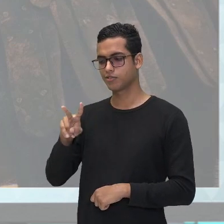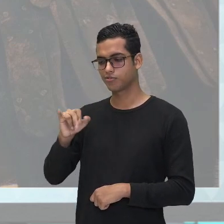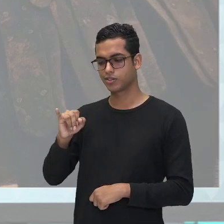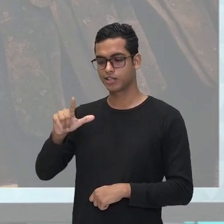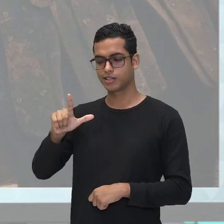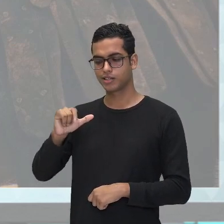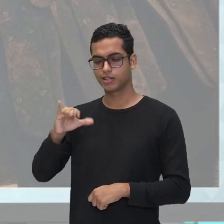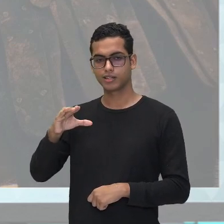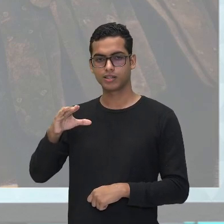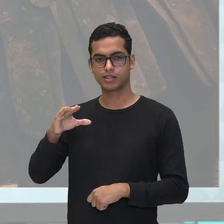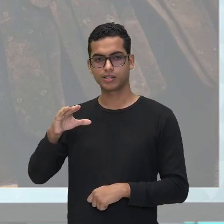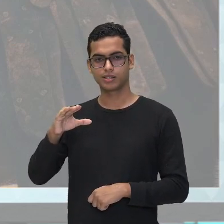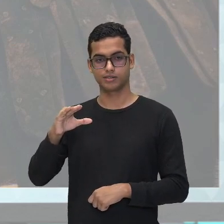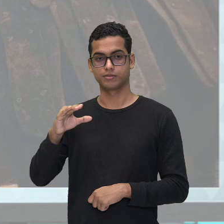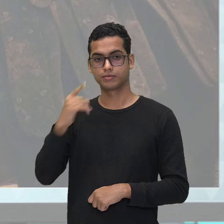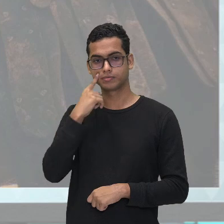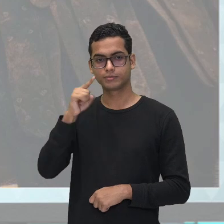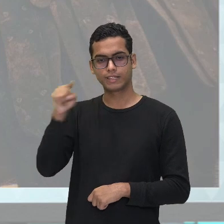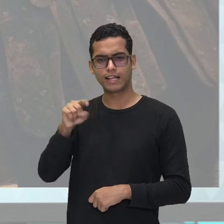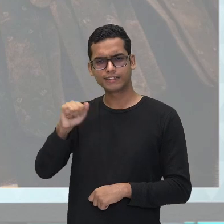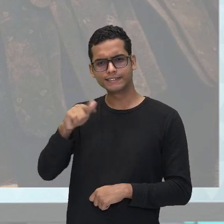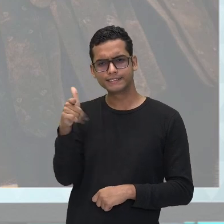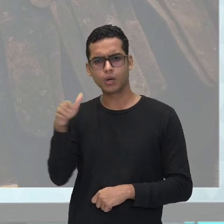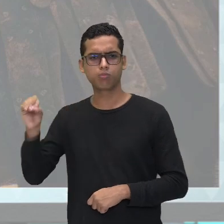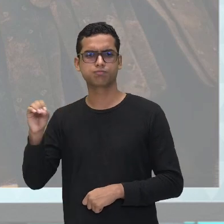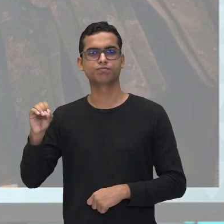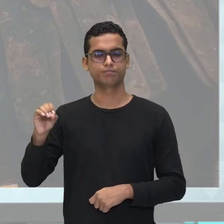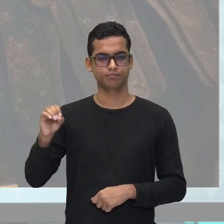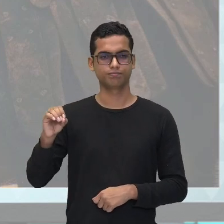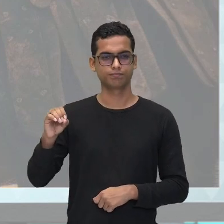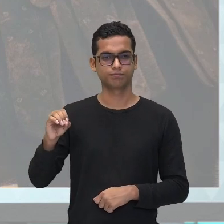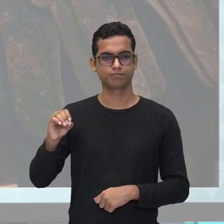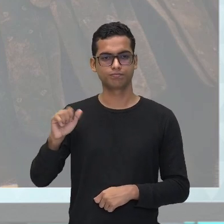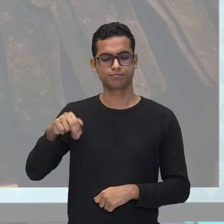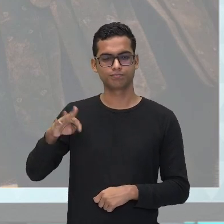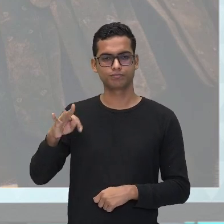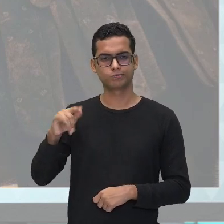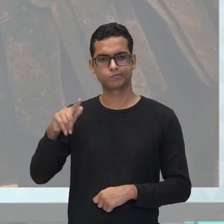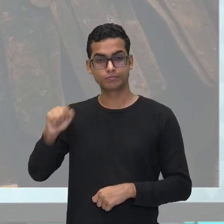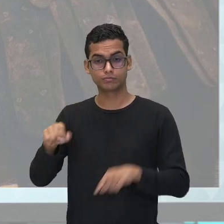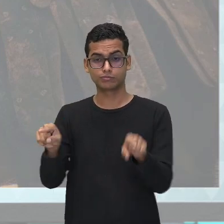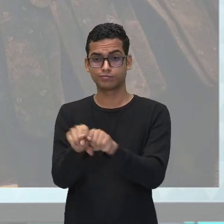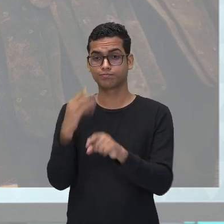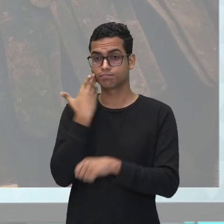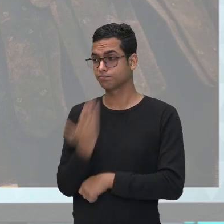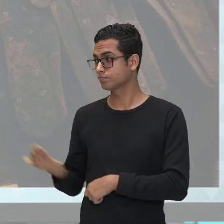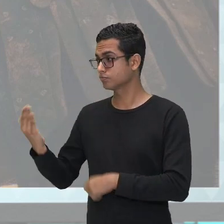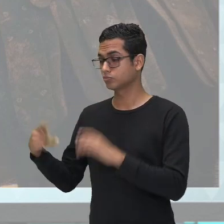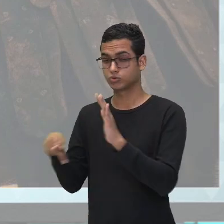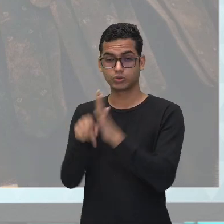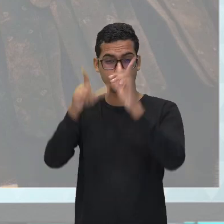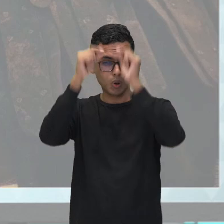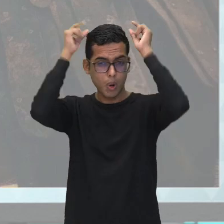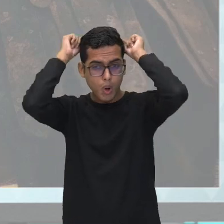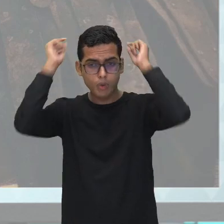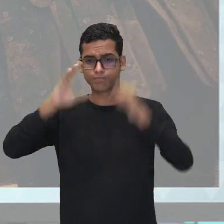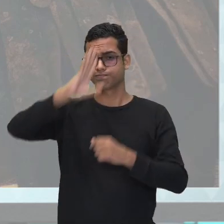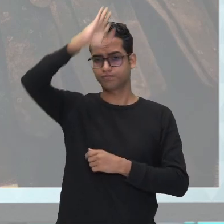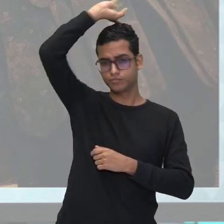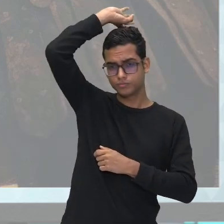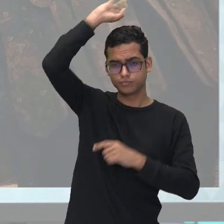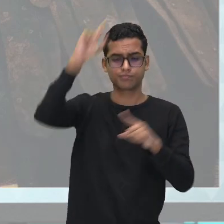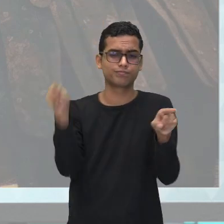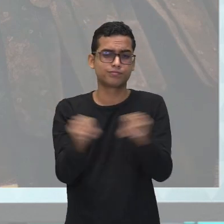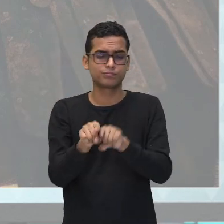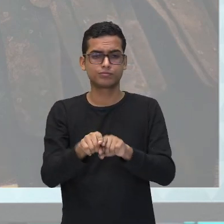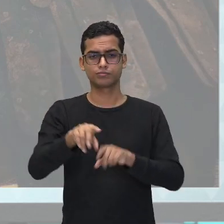Roma antiga, como está retratado aí na luta entre os gladiadores, né? Eu falo também da Grécia, do Egito, da Mesopotâmia,